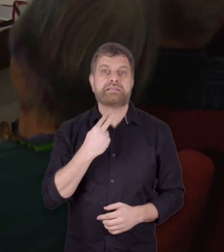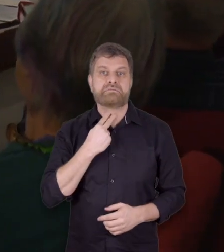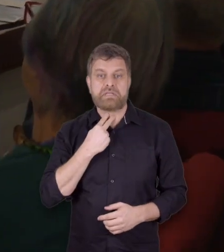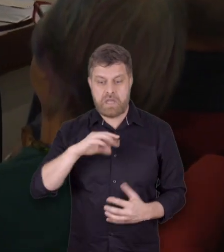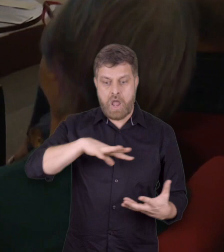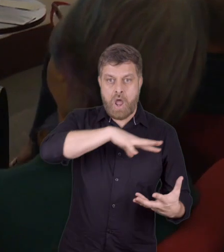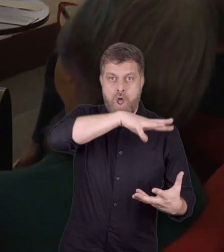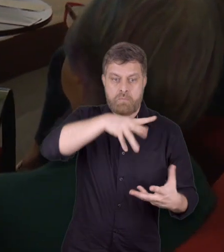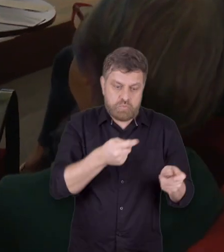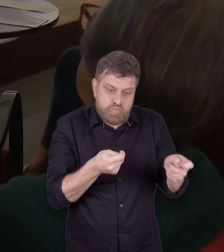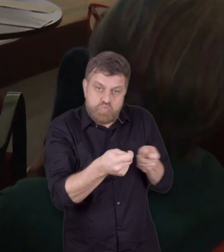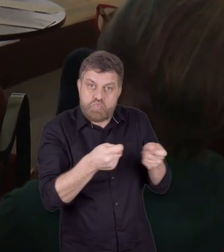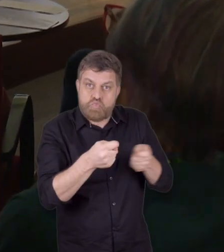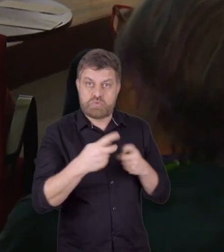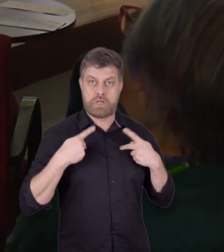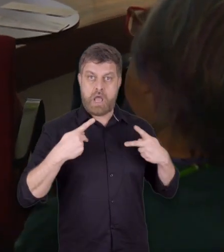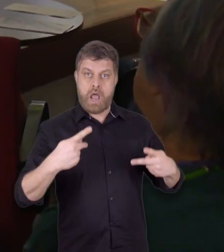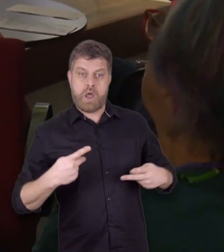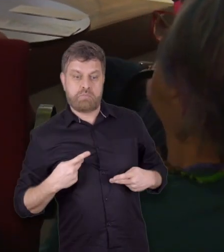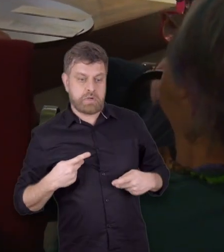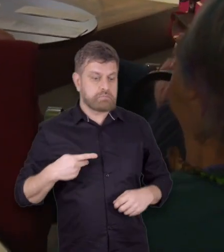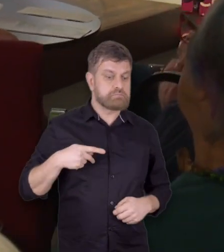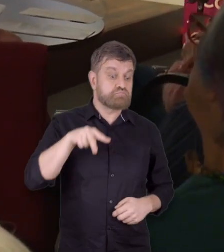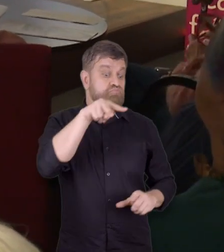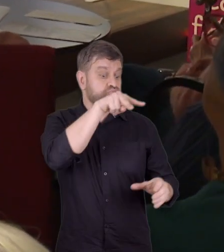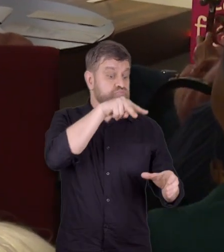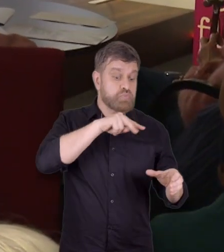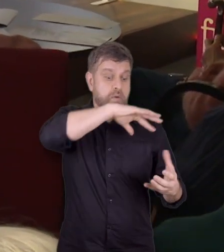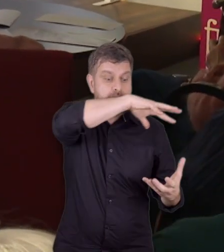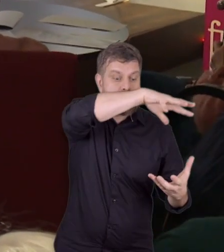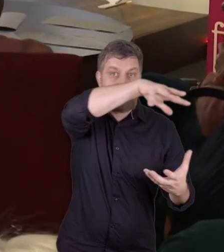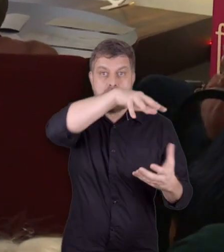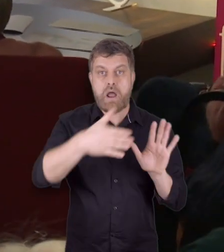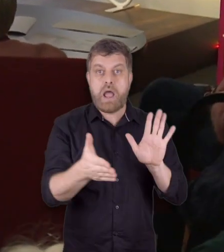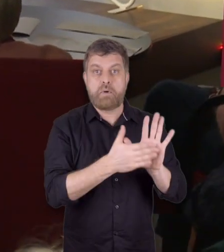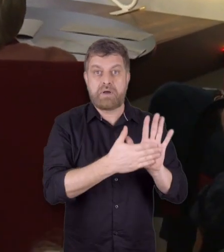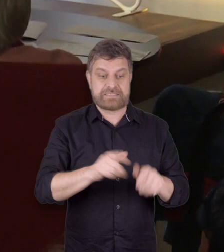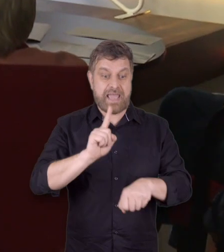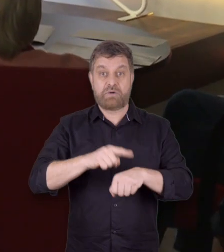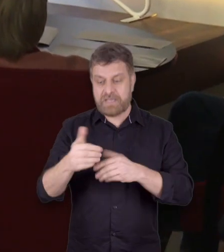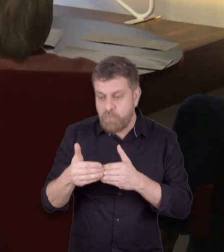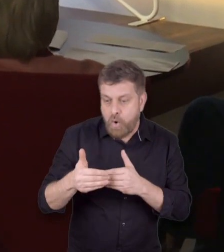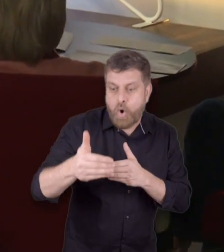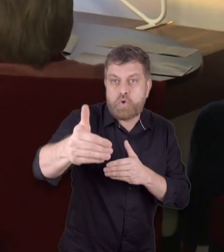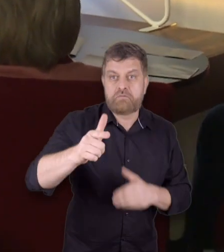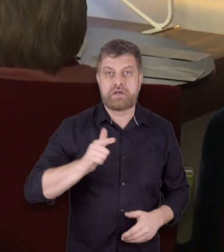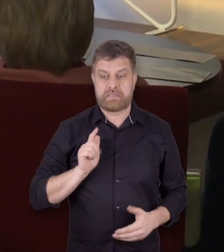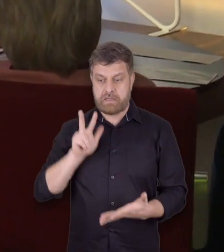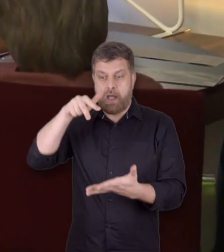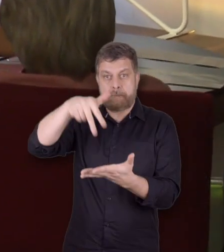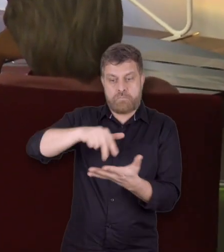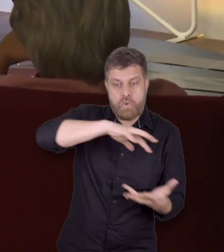domínio mais do planeta que não escape da ação humana. A proposta é dizer, não, estamos numa nova era, uma era no qual um